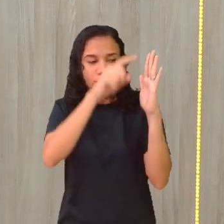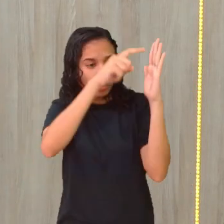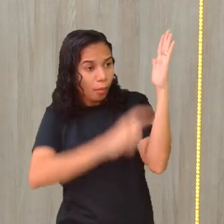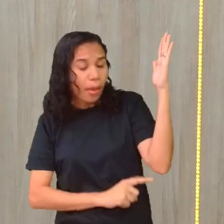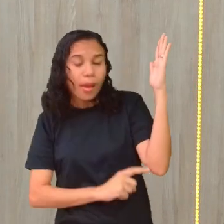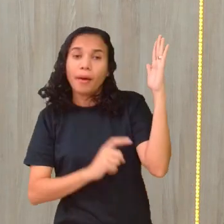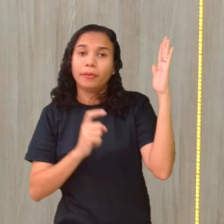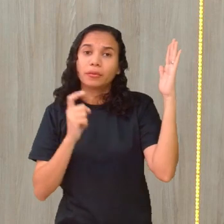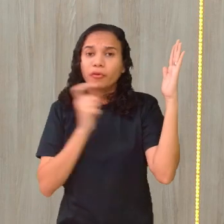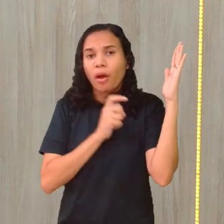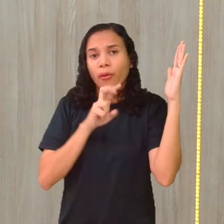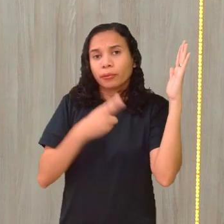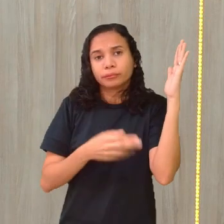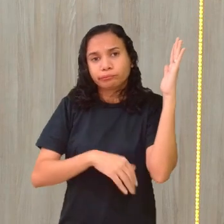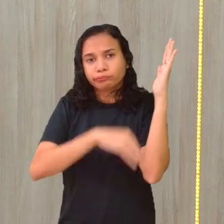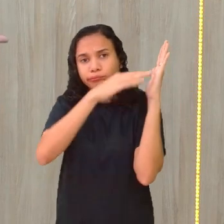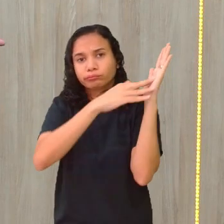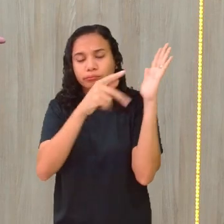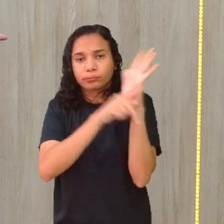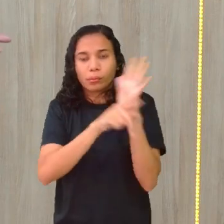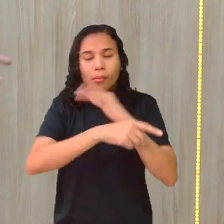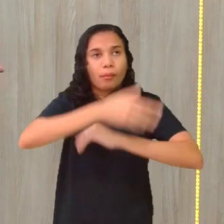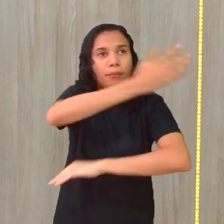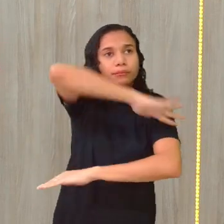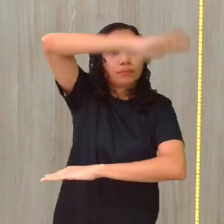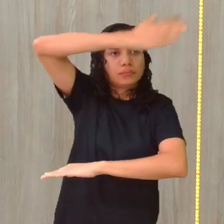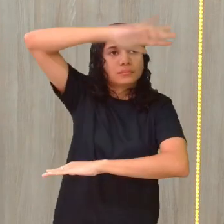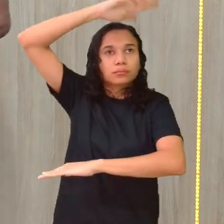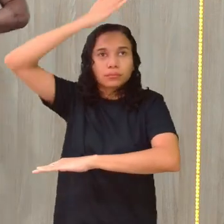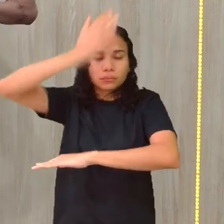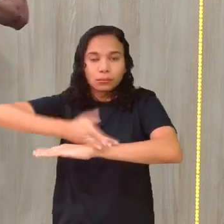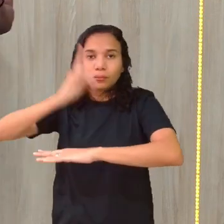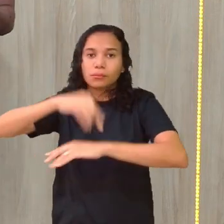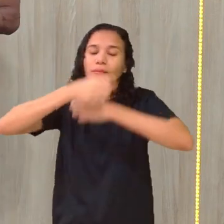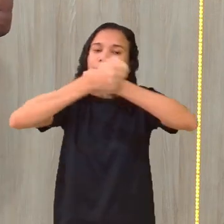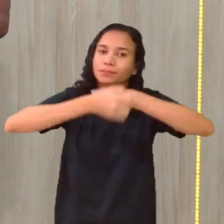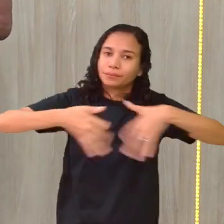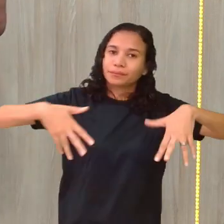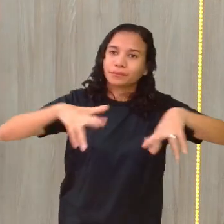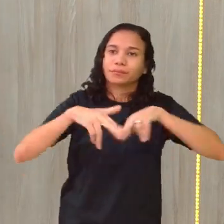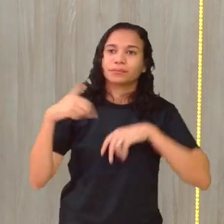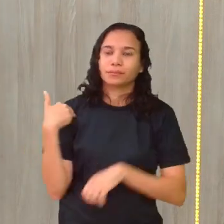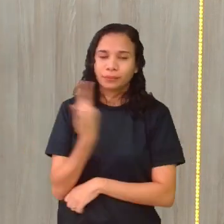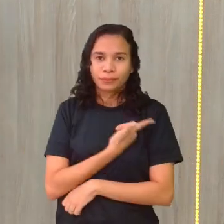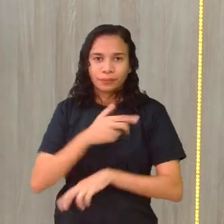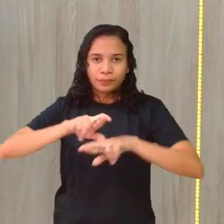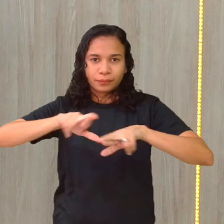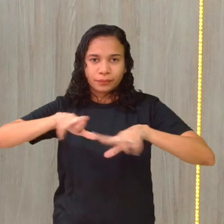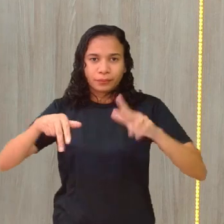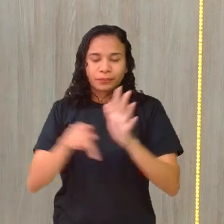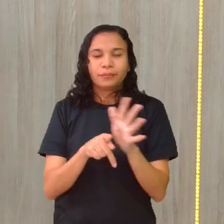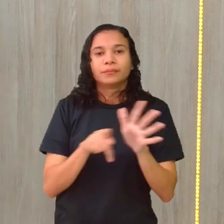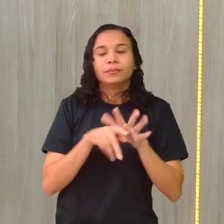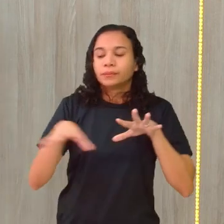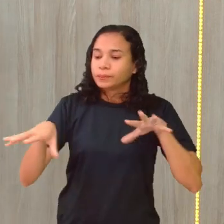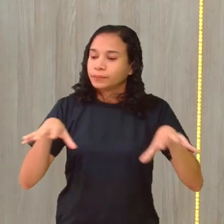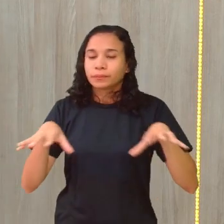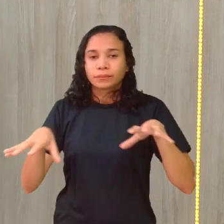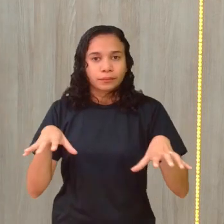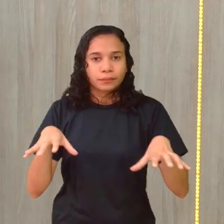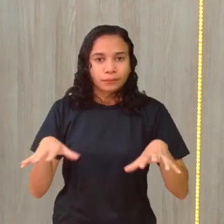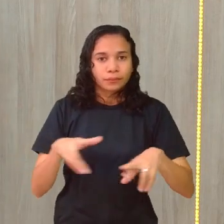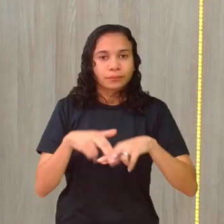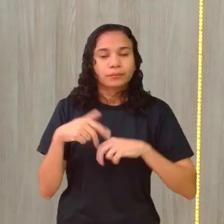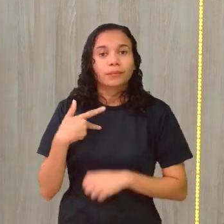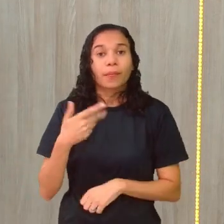e também tem essas paredes naturais. Então, por isso que a gente diferencia esses lugares. Então, ó,